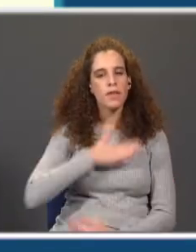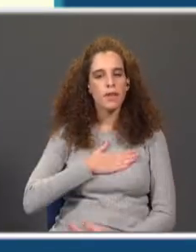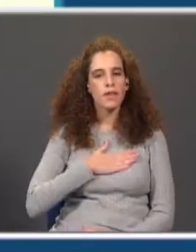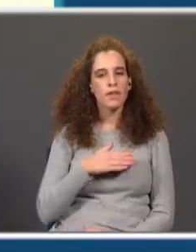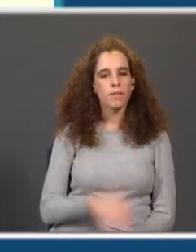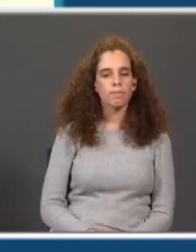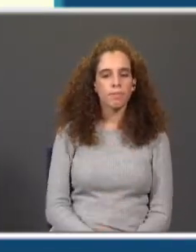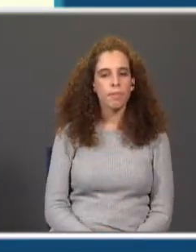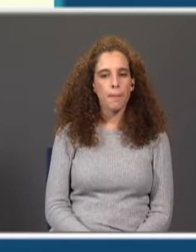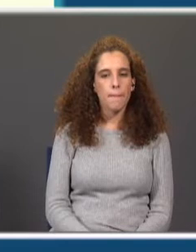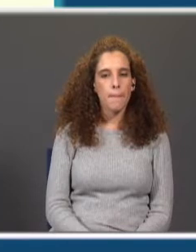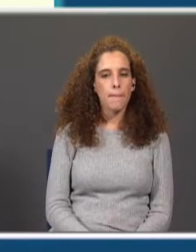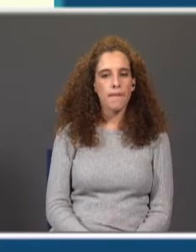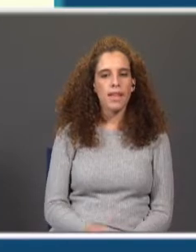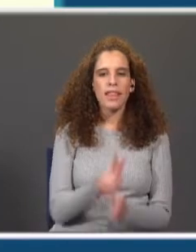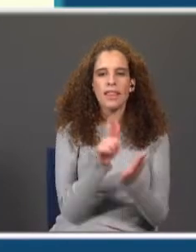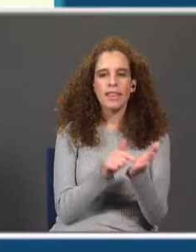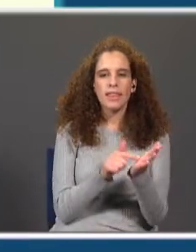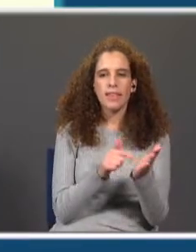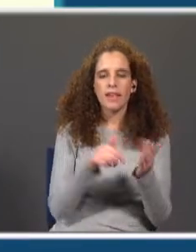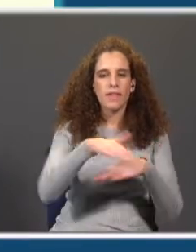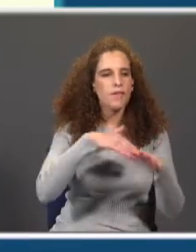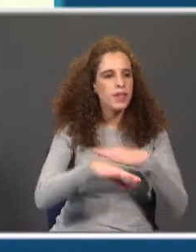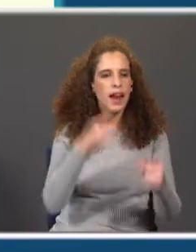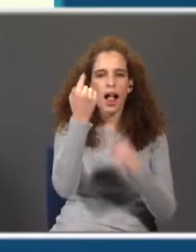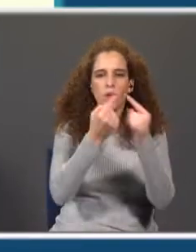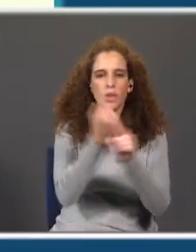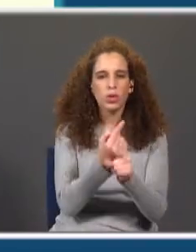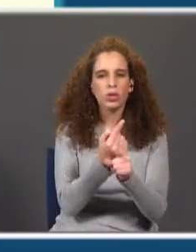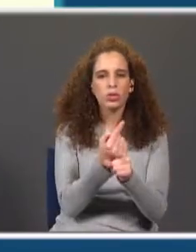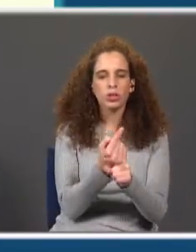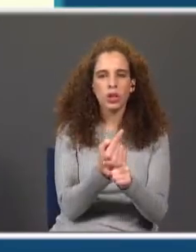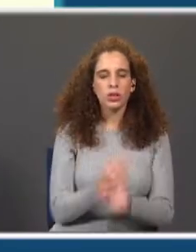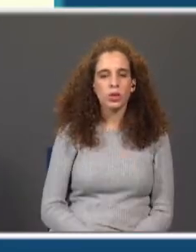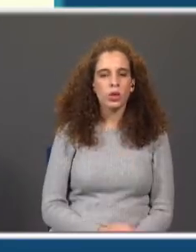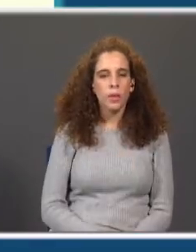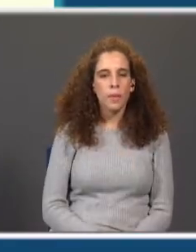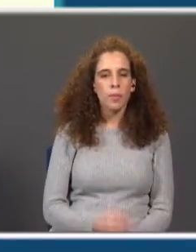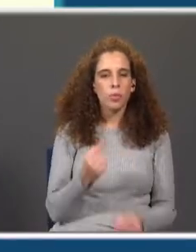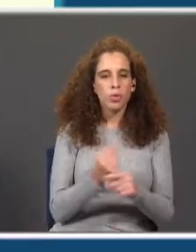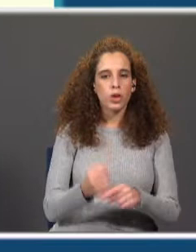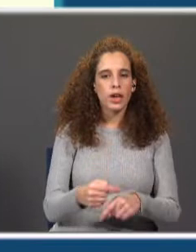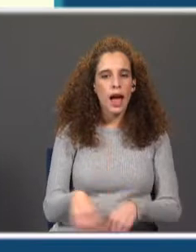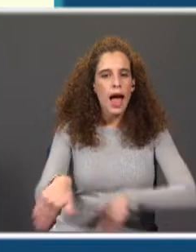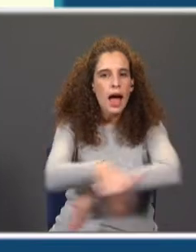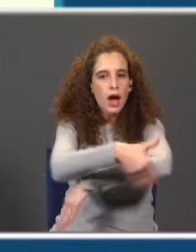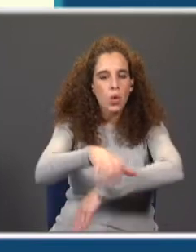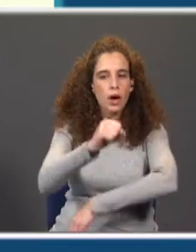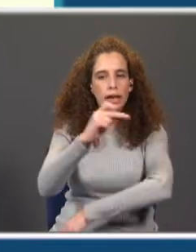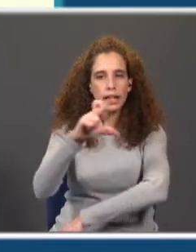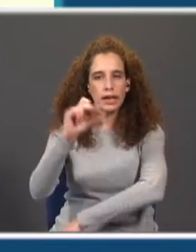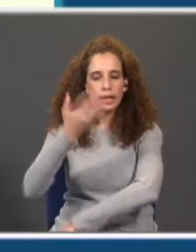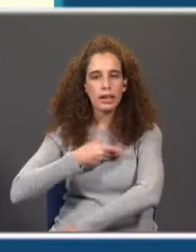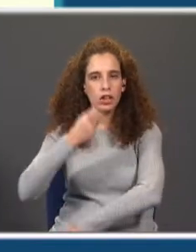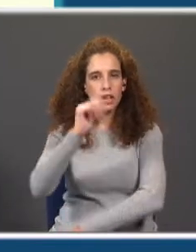Poço Baldaia. Havia a necessidade de fazer uma intervenção, ainda para mais tendo em conta que a Rua das Garridas foi, historicamente, um